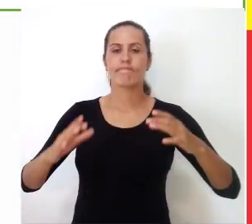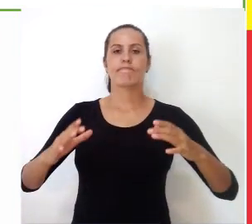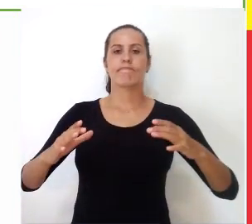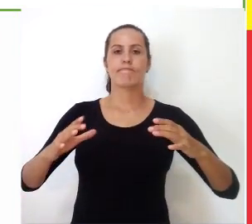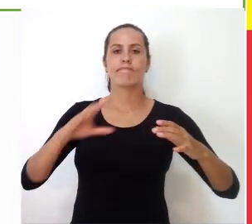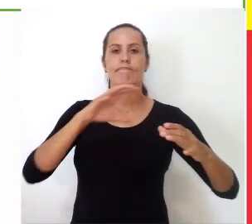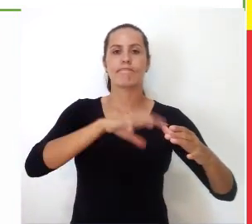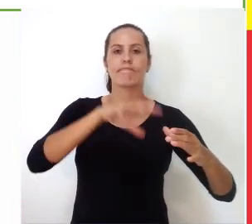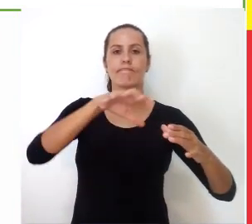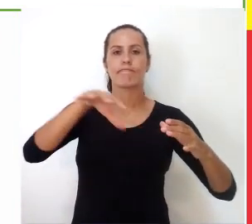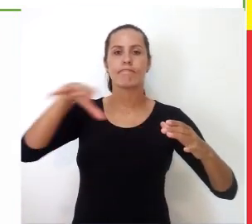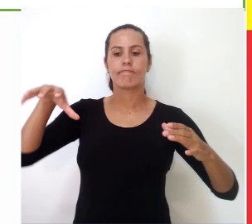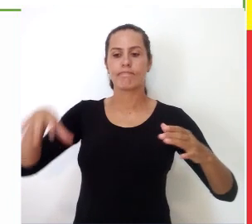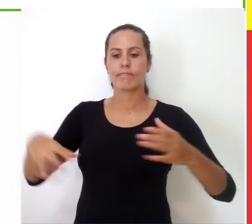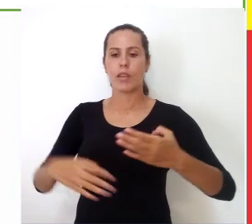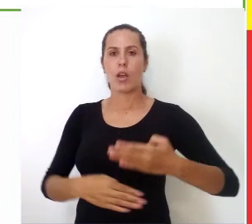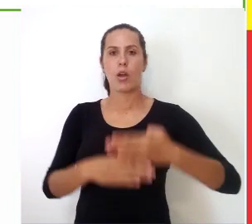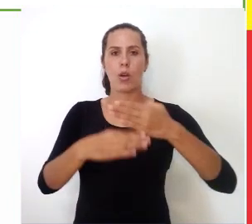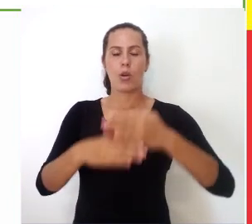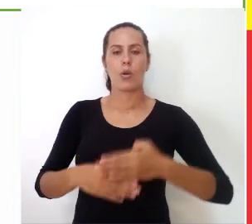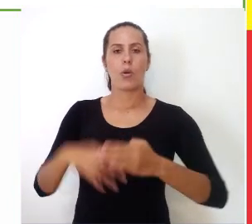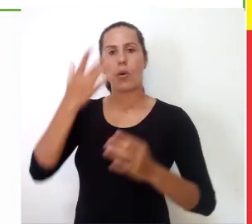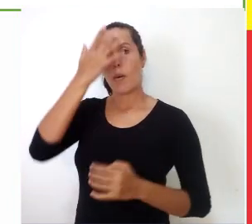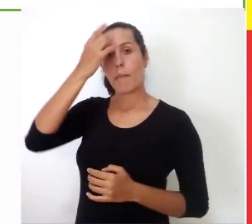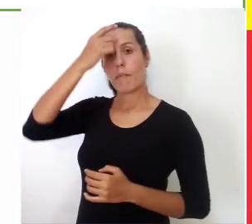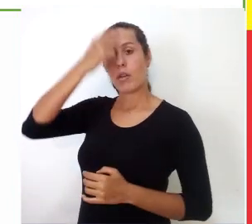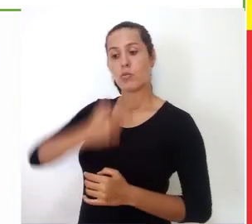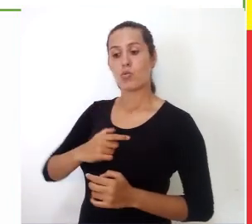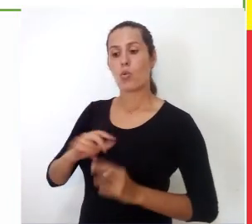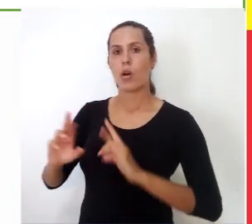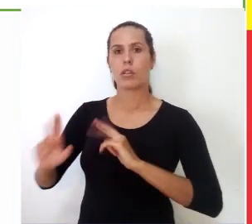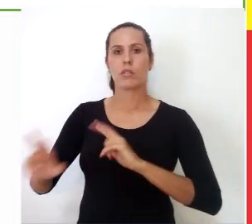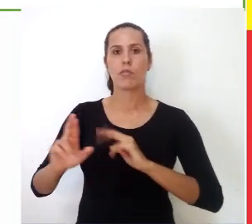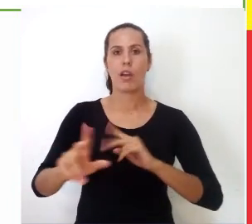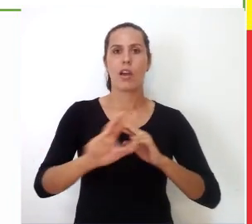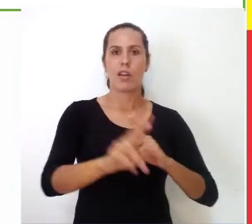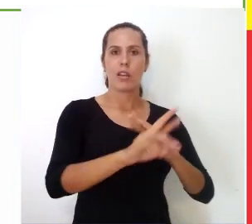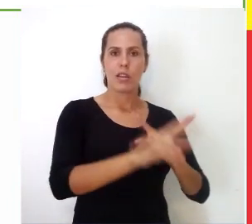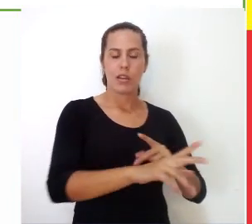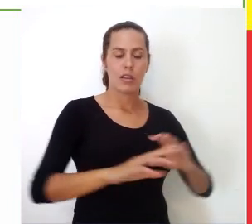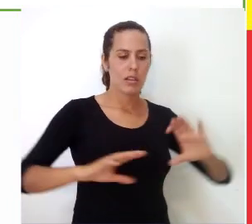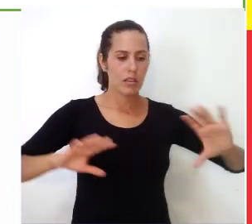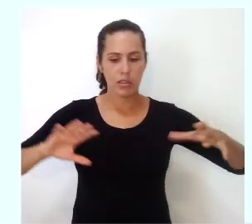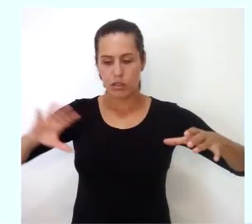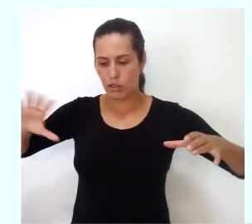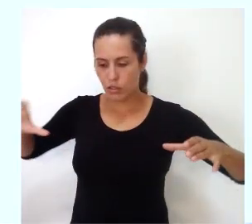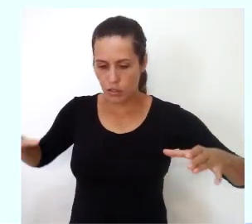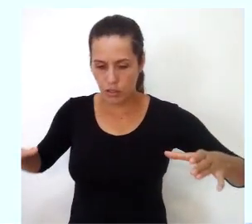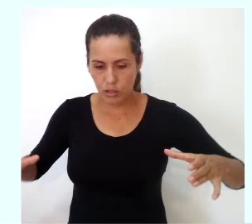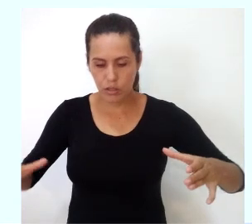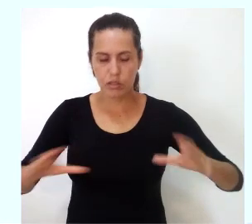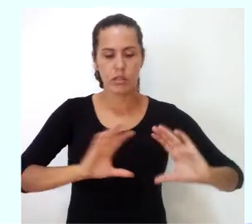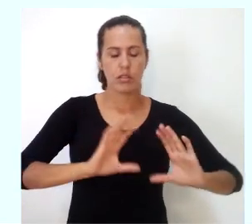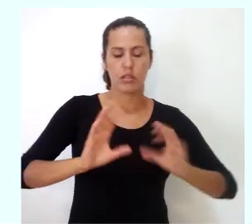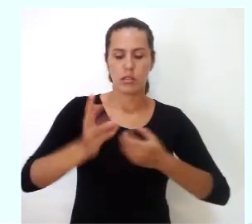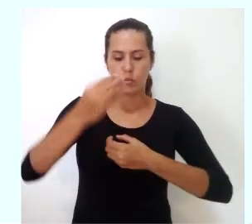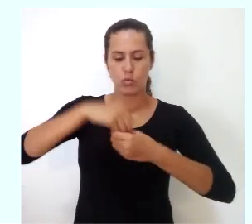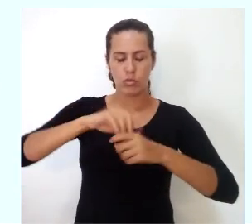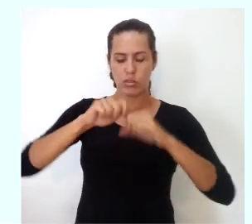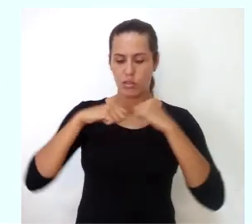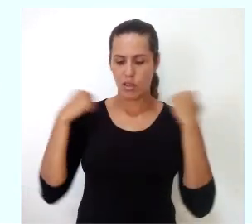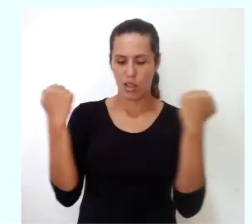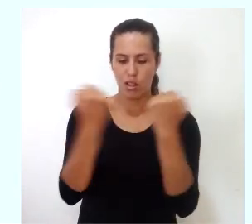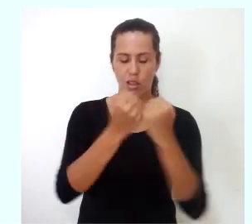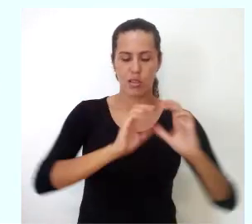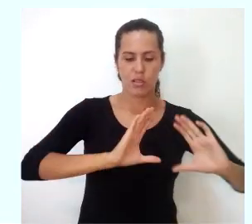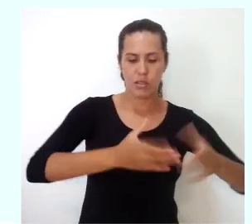Uma sociedade construída a partir de pessoas diferentes. Então, é a construção. É